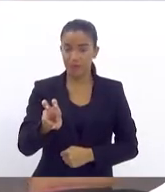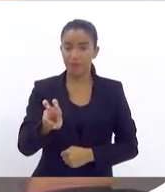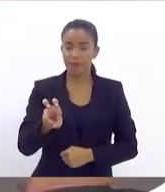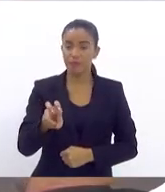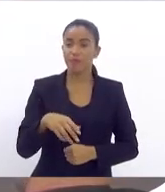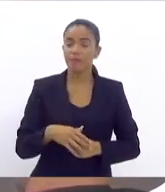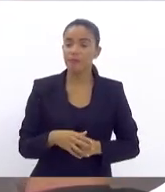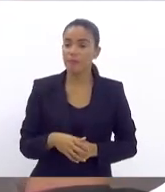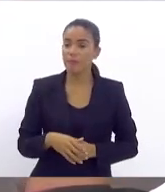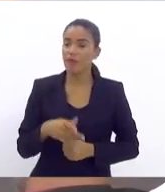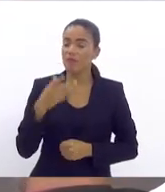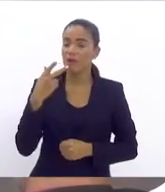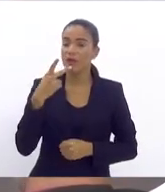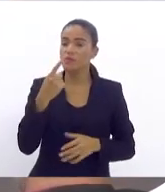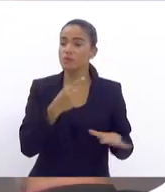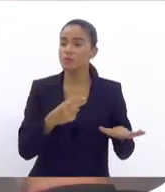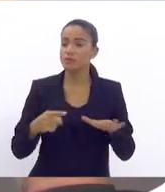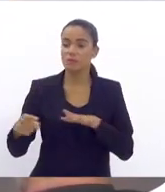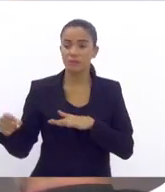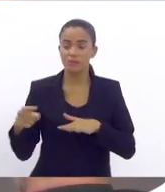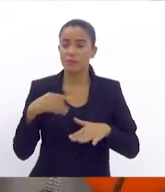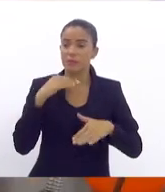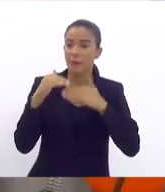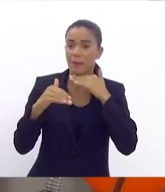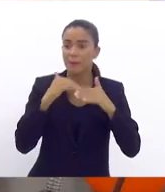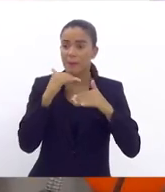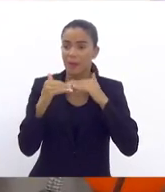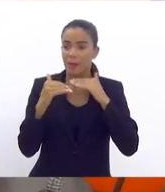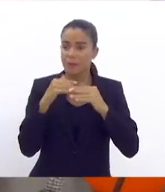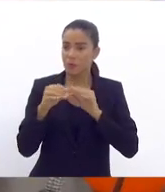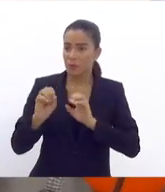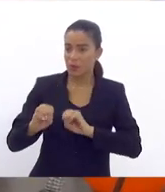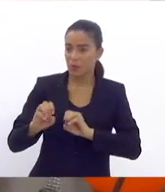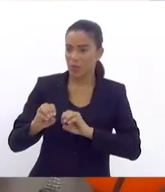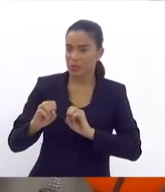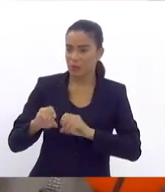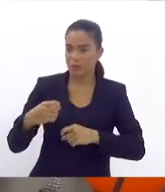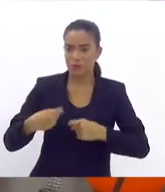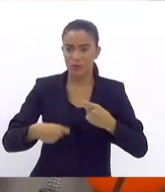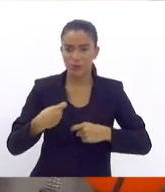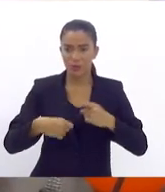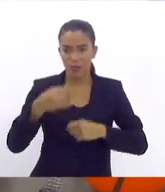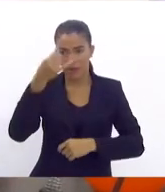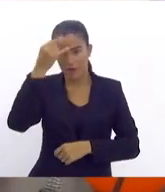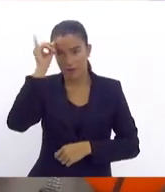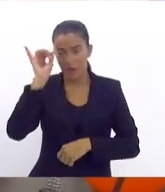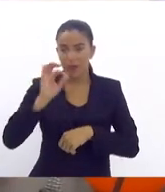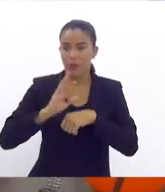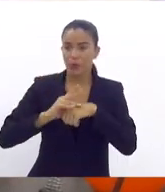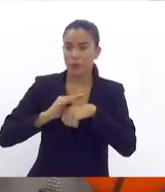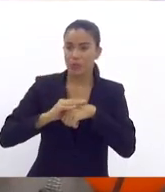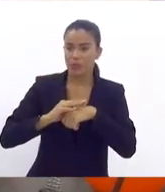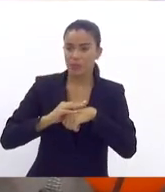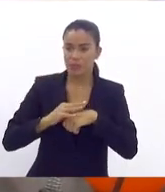9.612, instituída a semana de bate-papo e trabalhos para a educação sexual, prevenção contra doenças